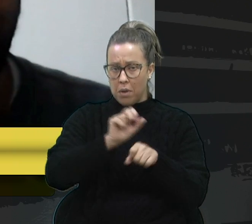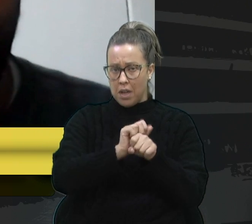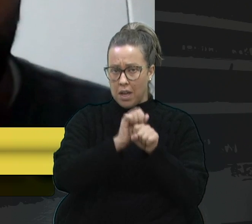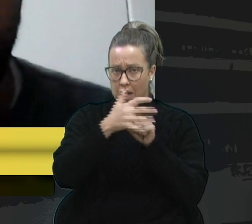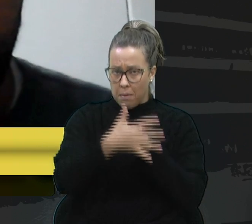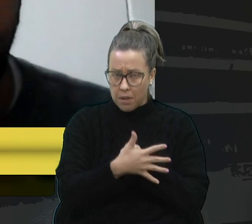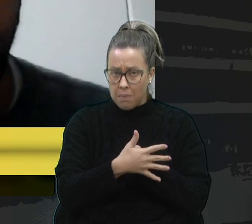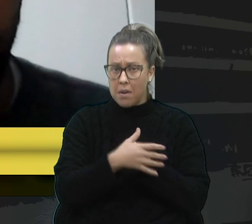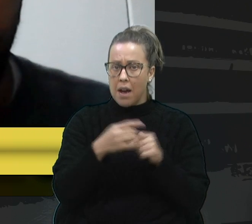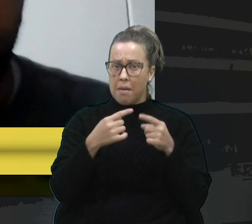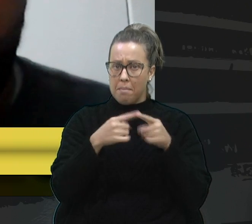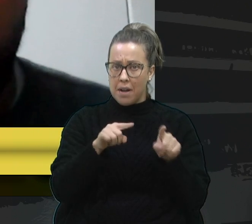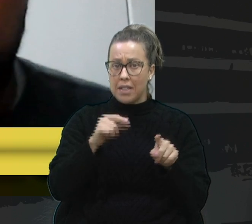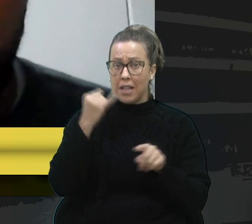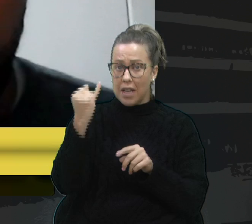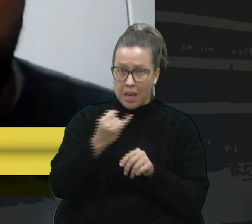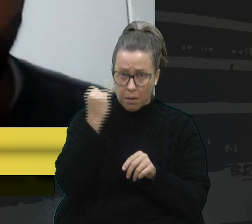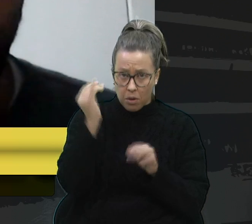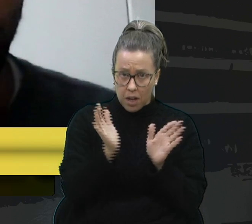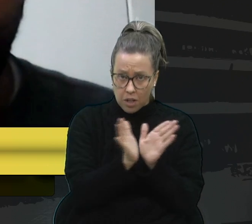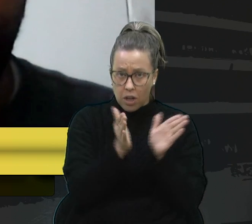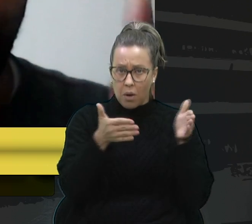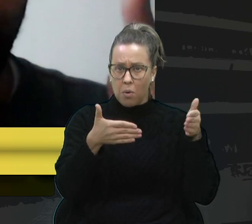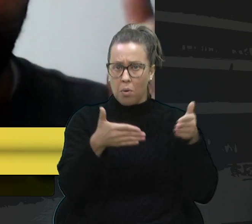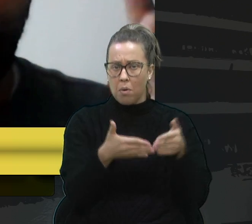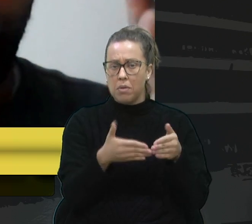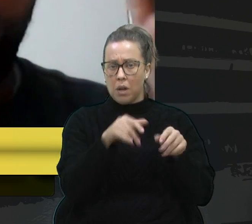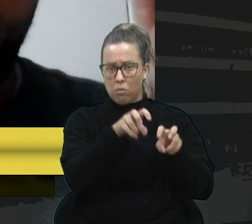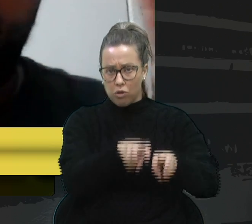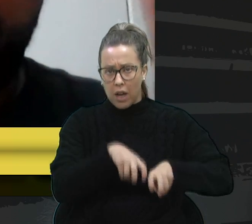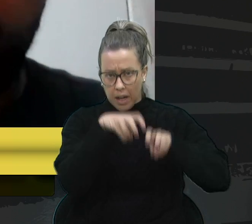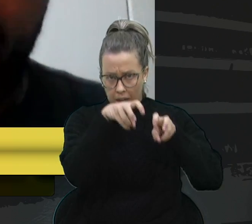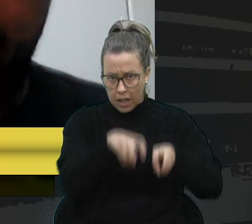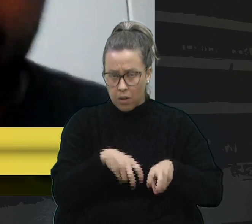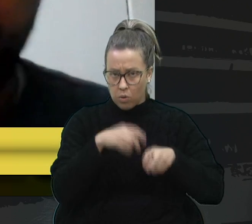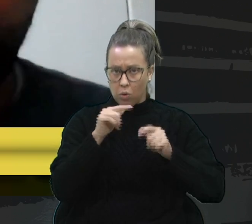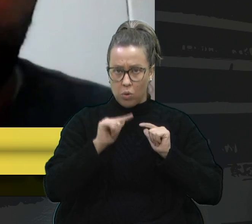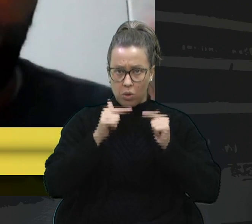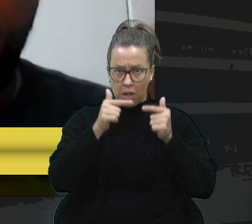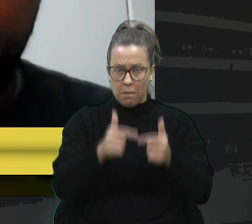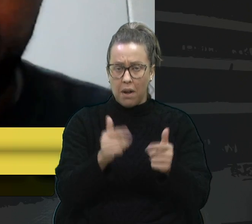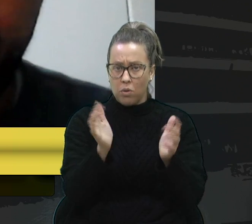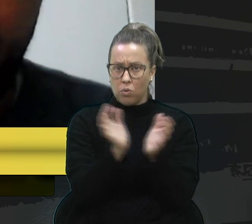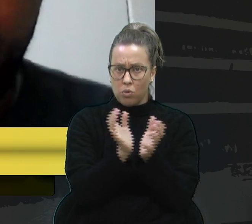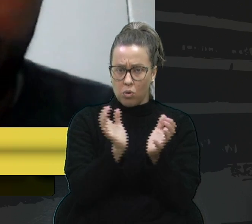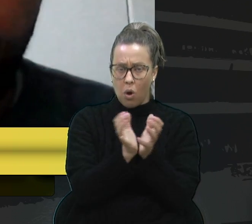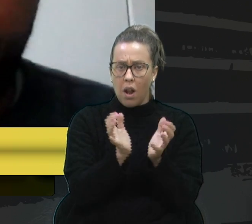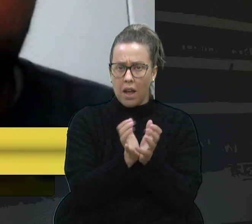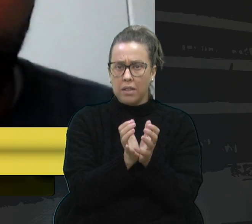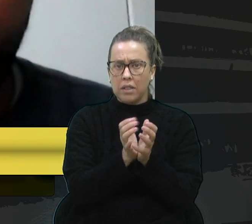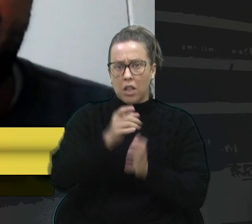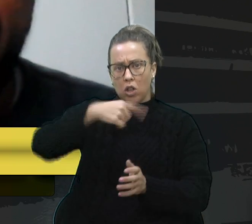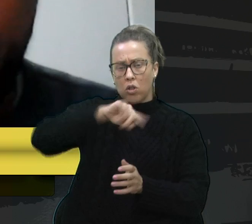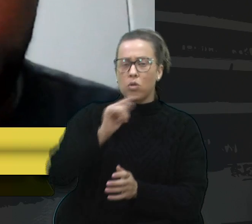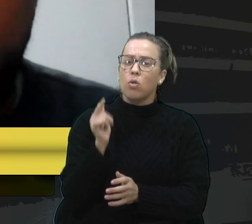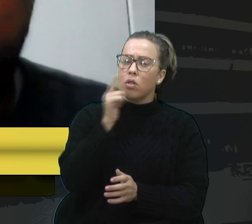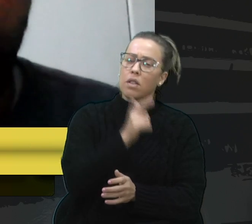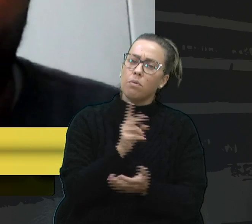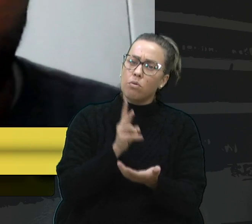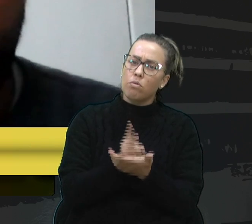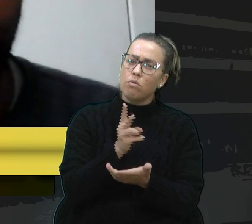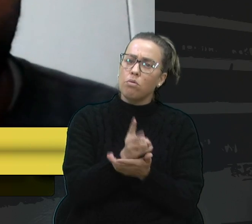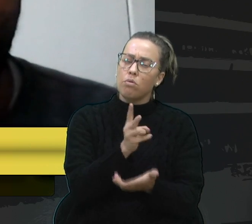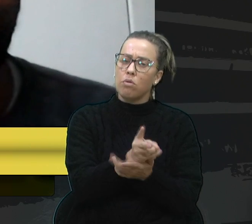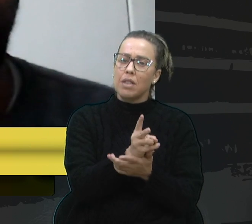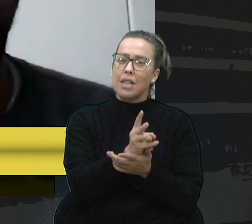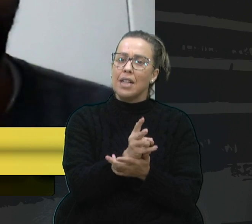aqui a importância da Comissão de Agricultura, né, do trabalho dos colegas e de que a gente possa seguir